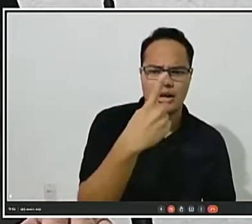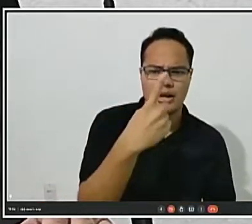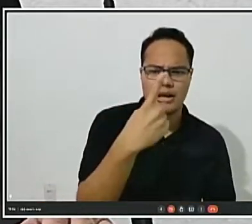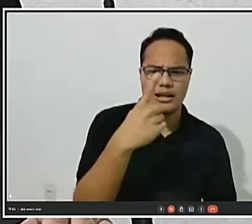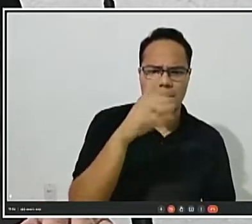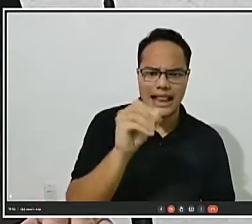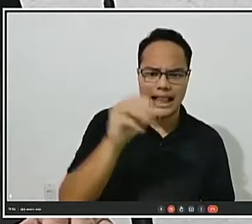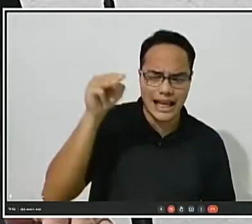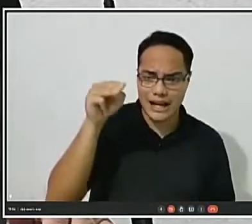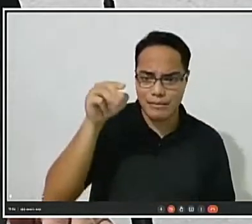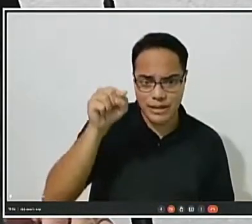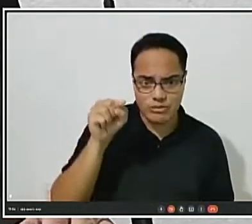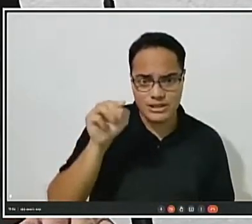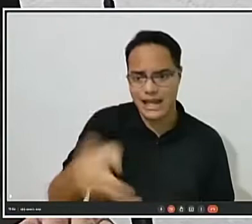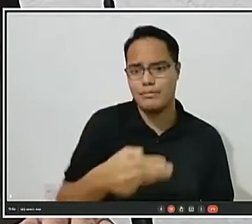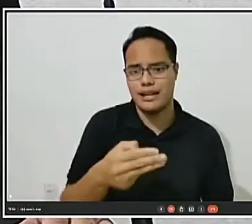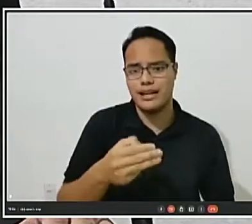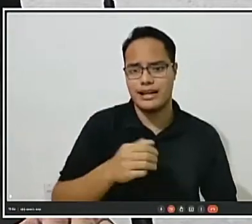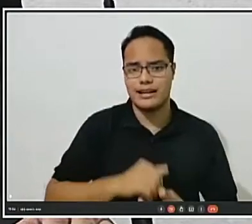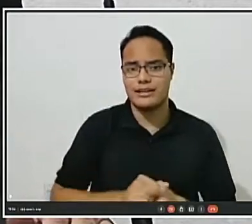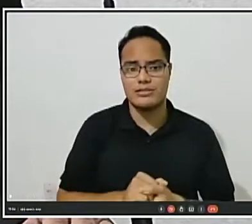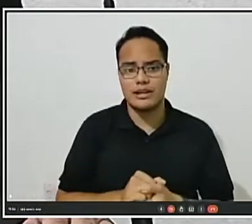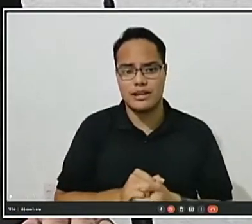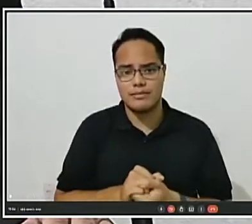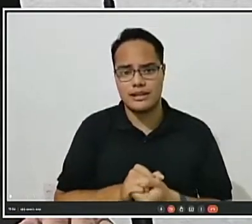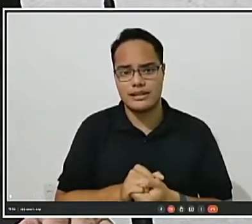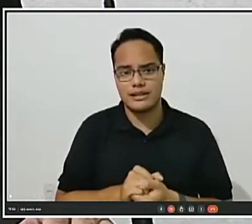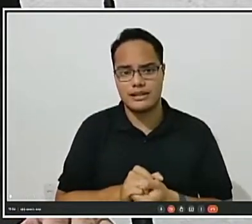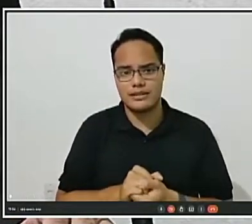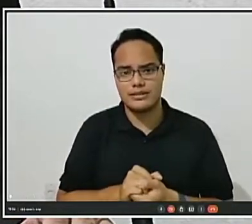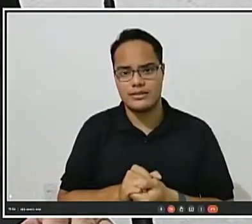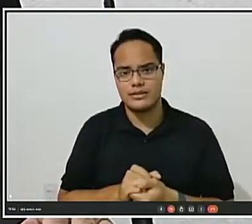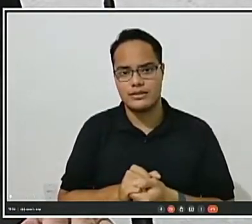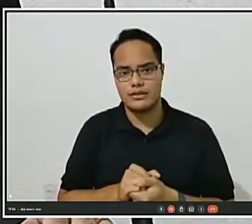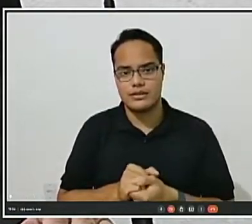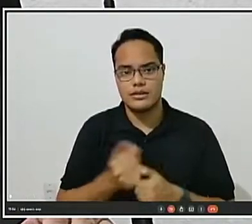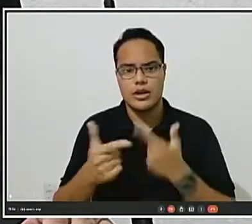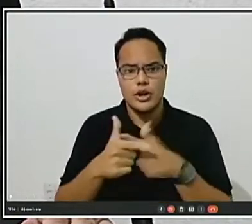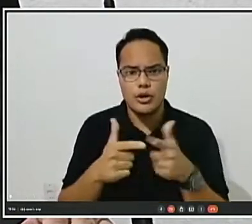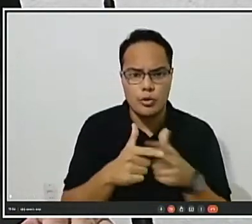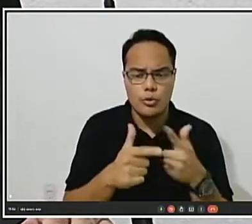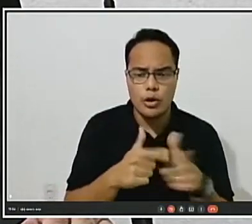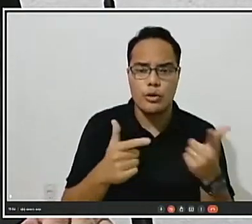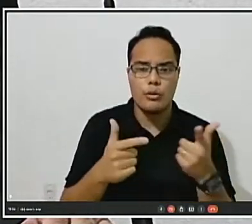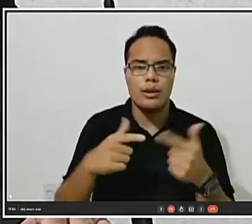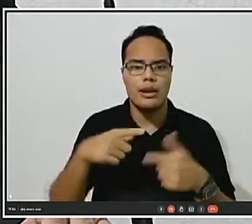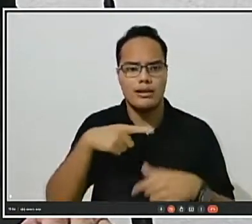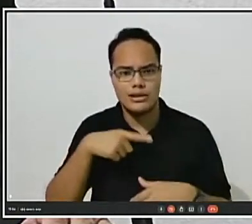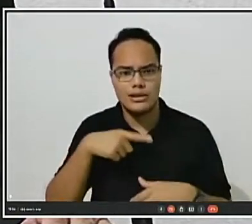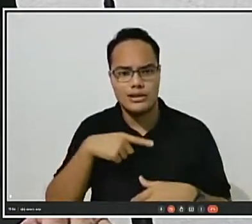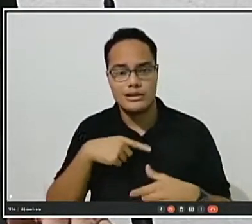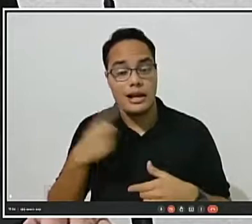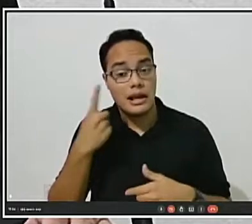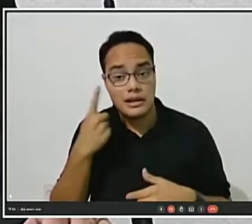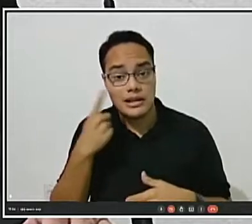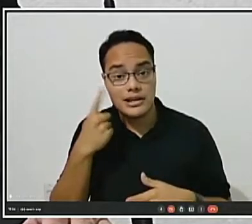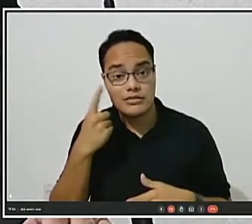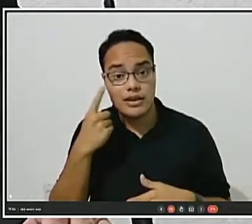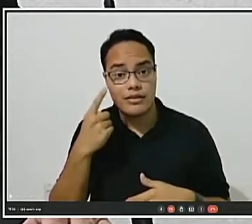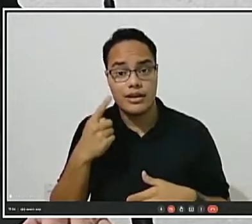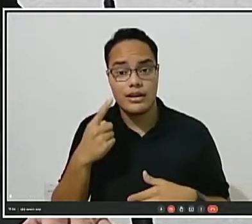certo? E não só o deputado, como o governador do estado também, o senhor Ratinho Júnior, certo? Que vai para a reeleição e eu tenho certeza que vão ganhar no primeiro